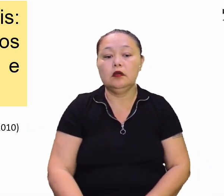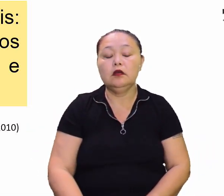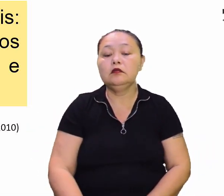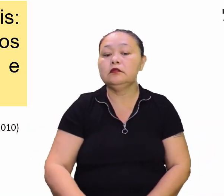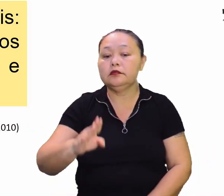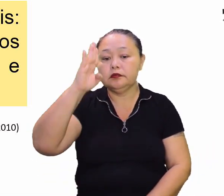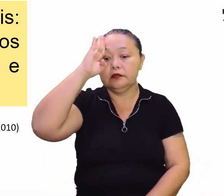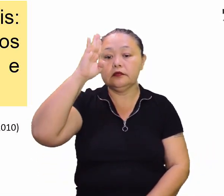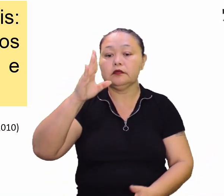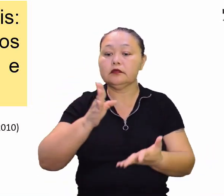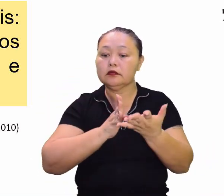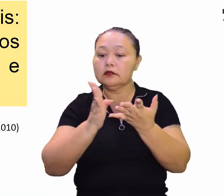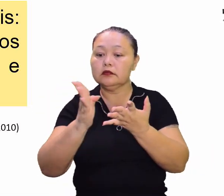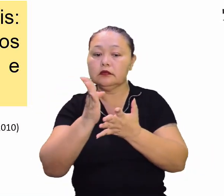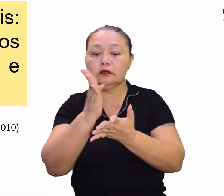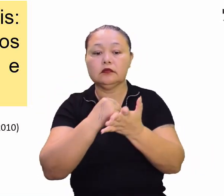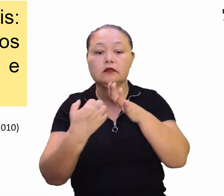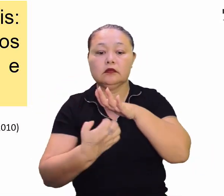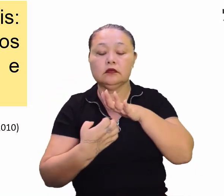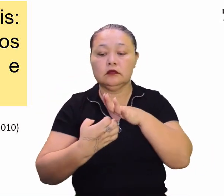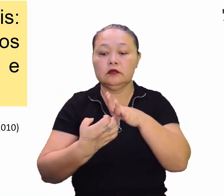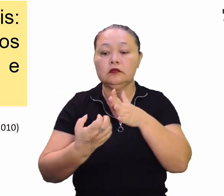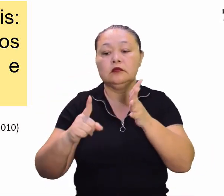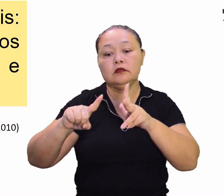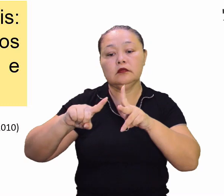Os principais ramos industriais são